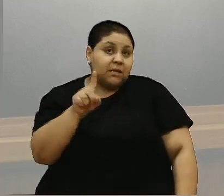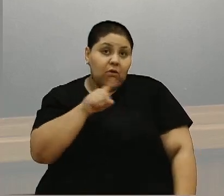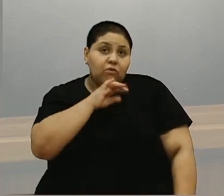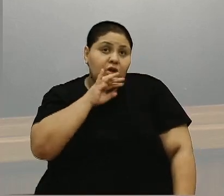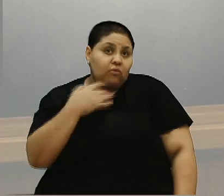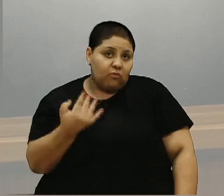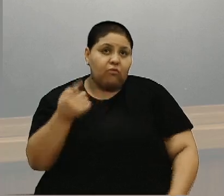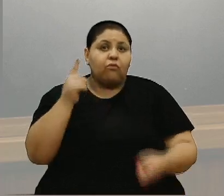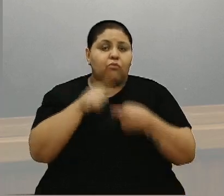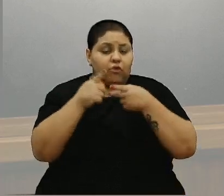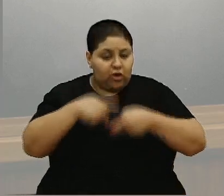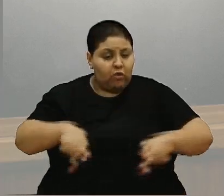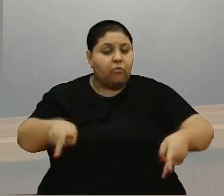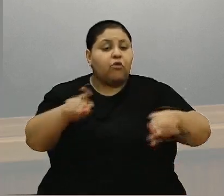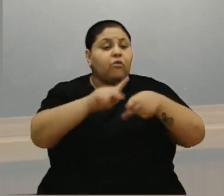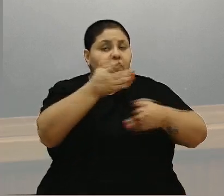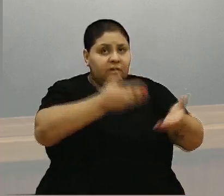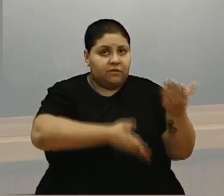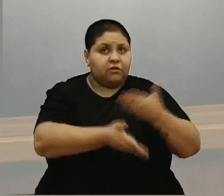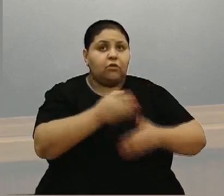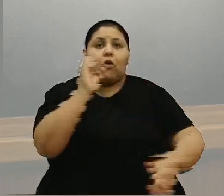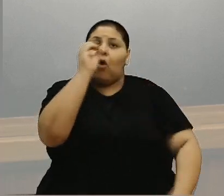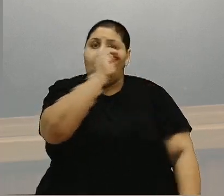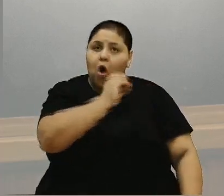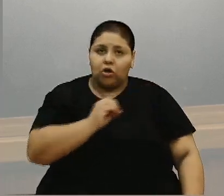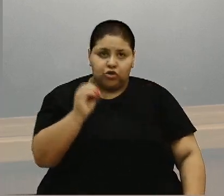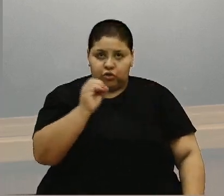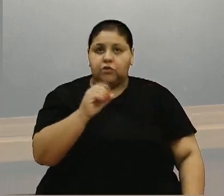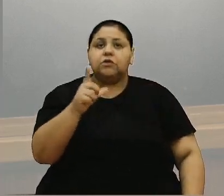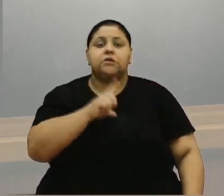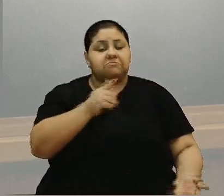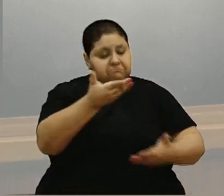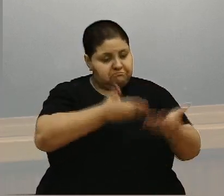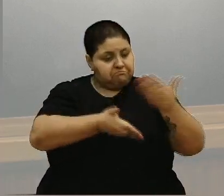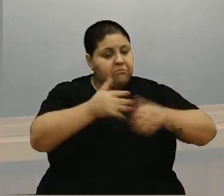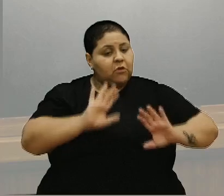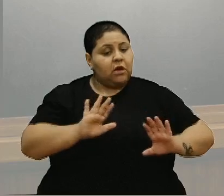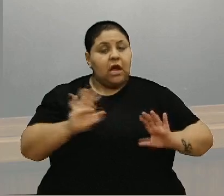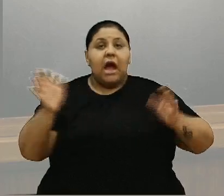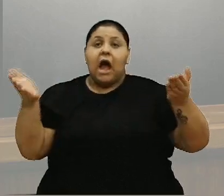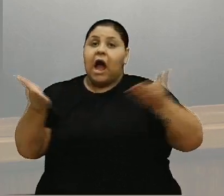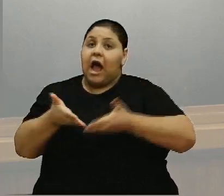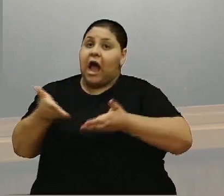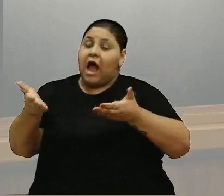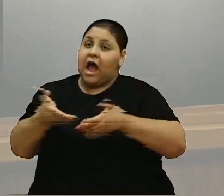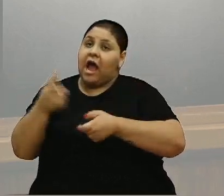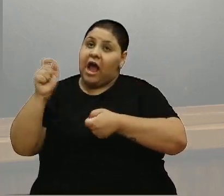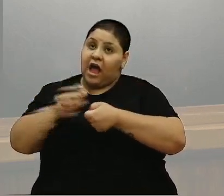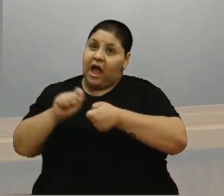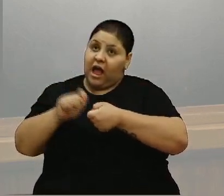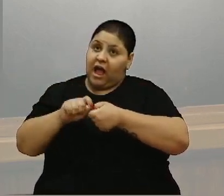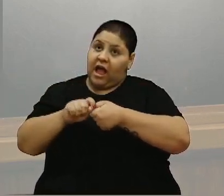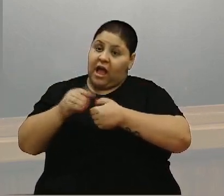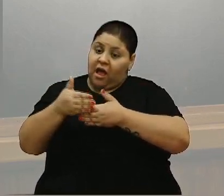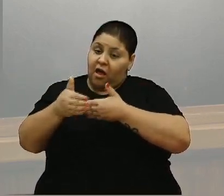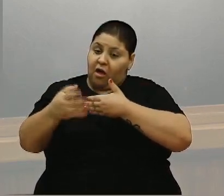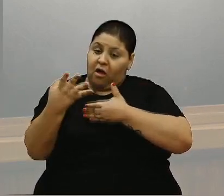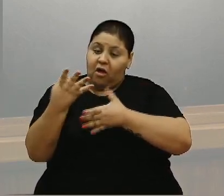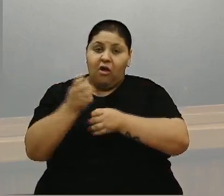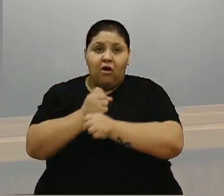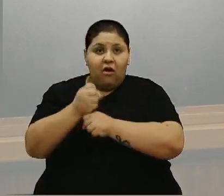porque a população que for atendida, ótimo, ela está sendo atendida. Agora, isso foi feito durante os 4 anos